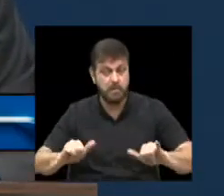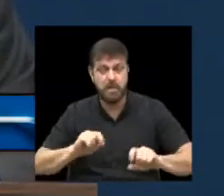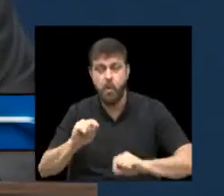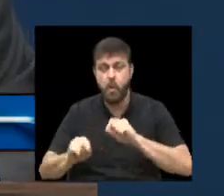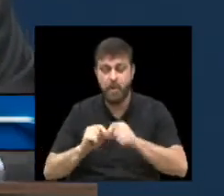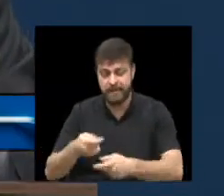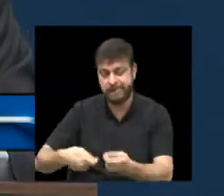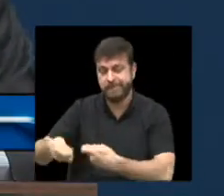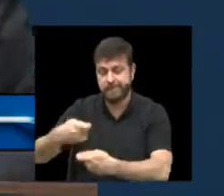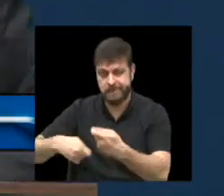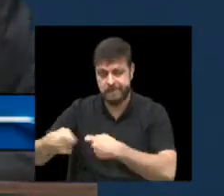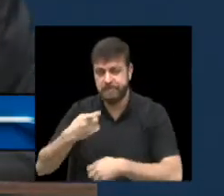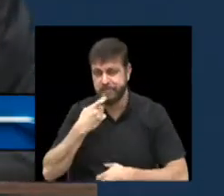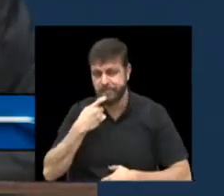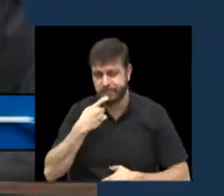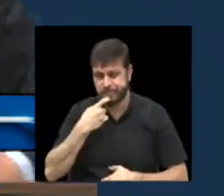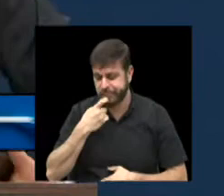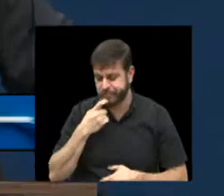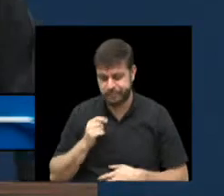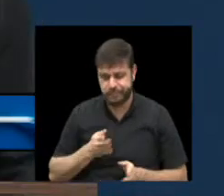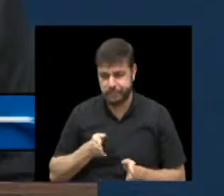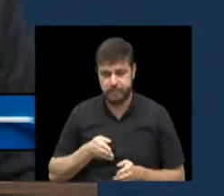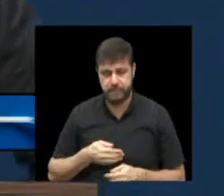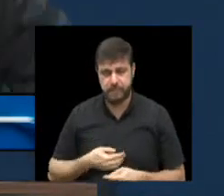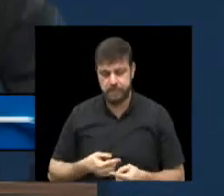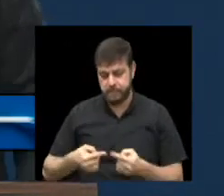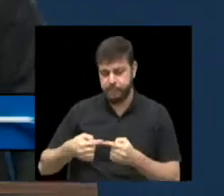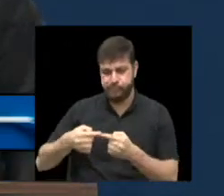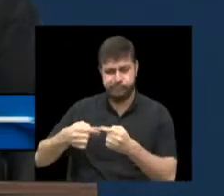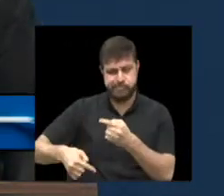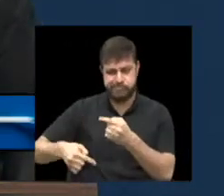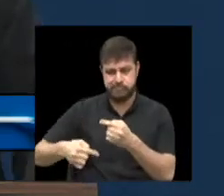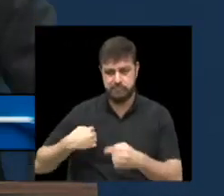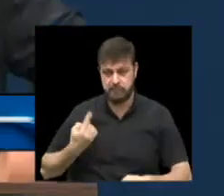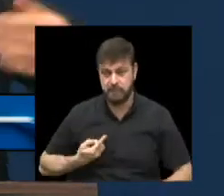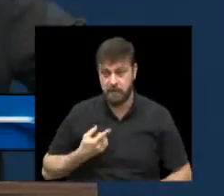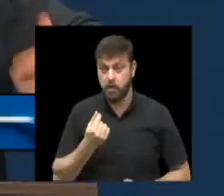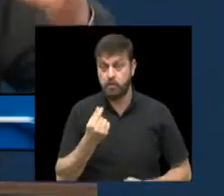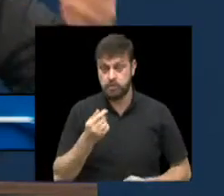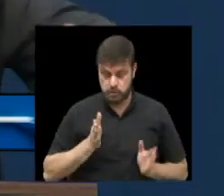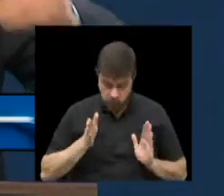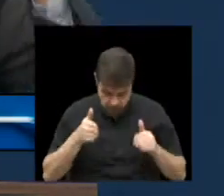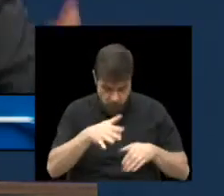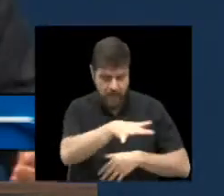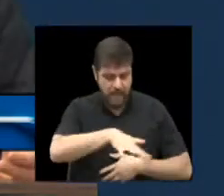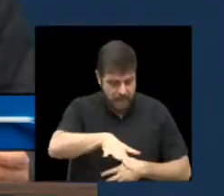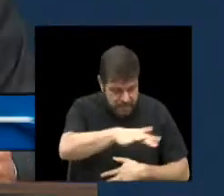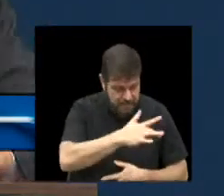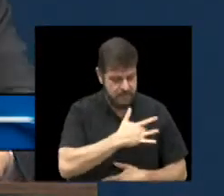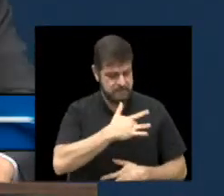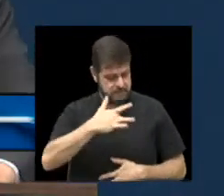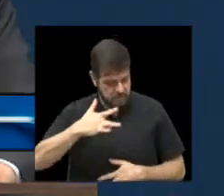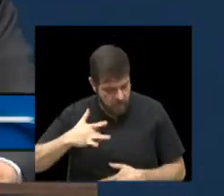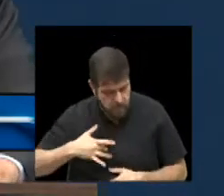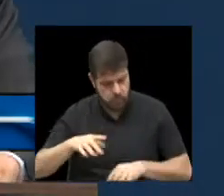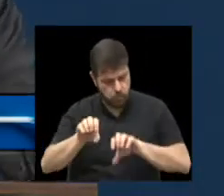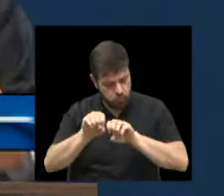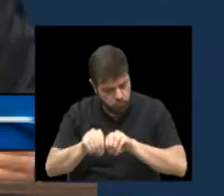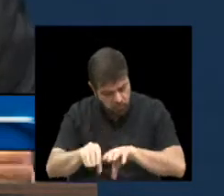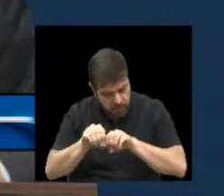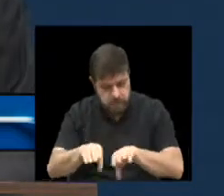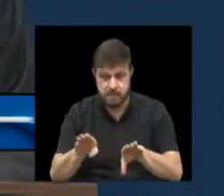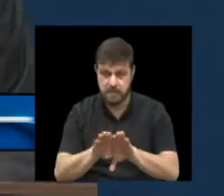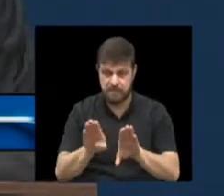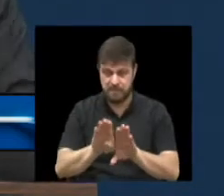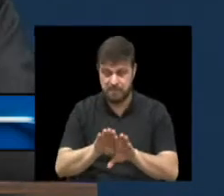nessa administração são completamente invertidas, né, o que deveria ser o gasto em saúde, educação, outras áreas, ou ainda o gasto